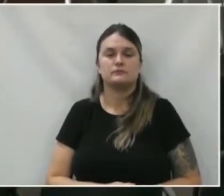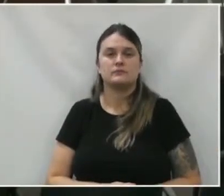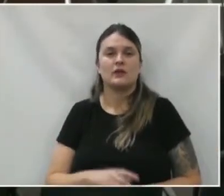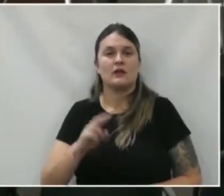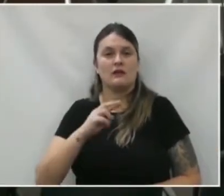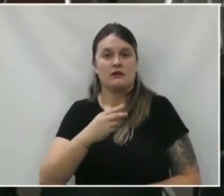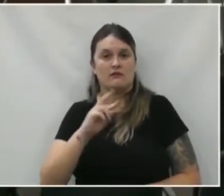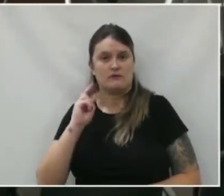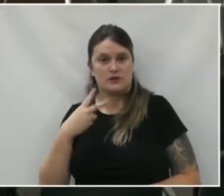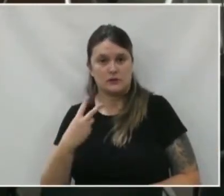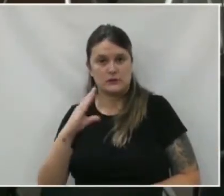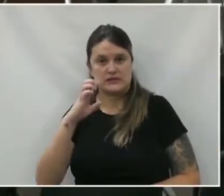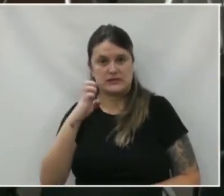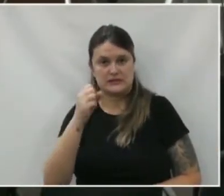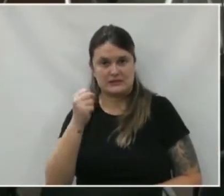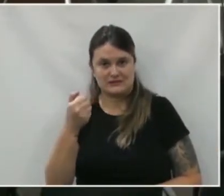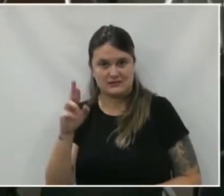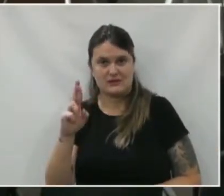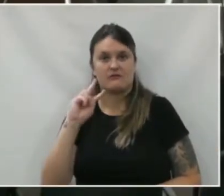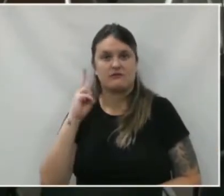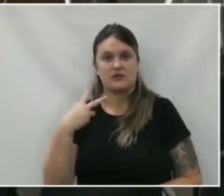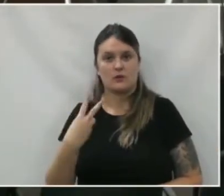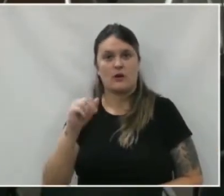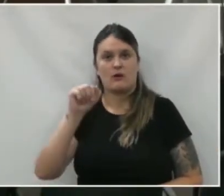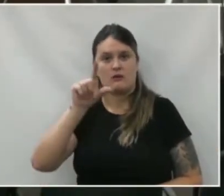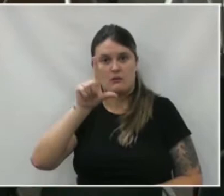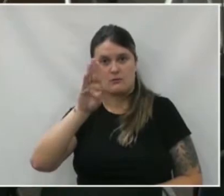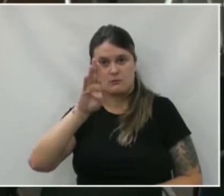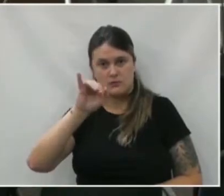em saúde pública de importância internacional,